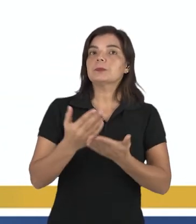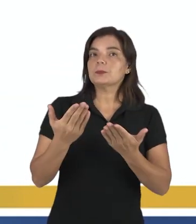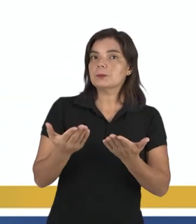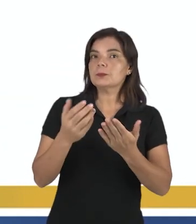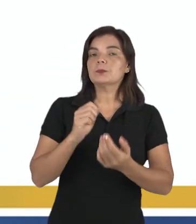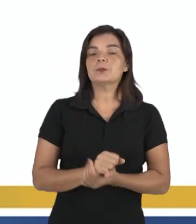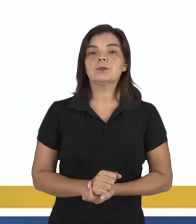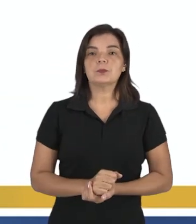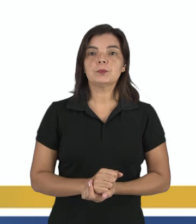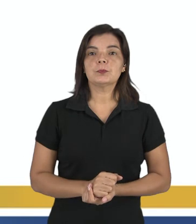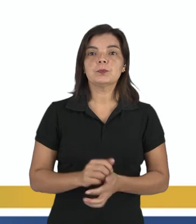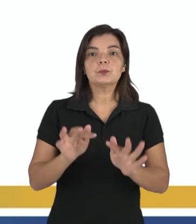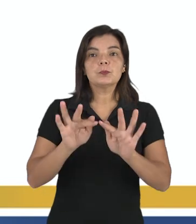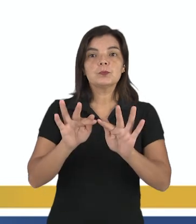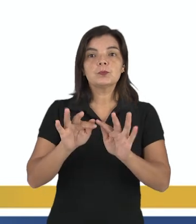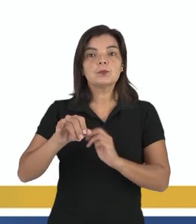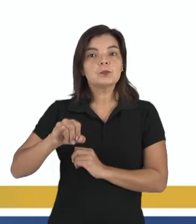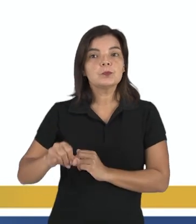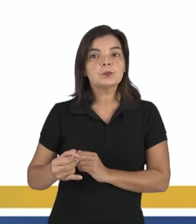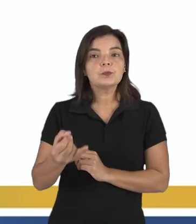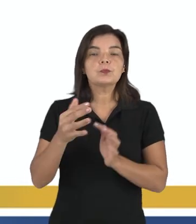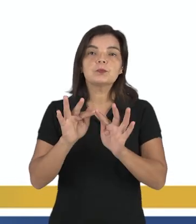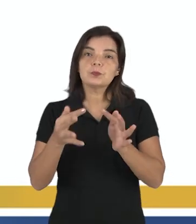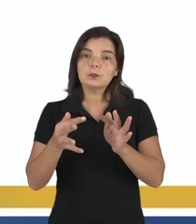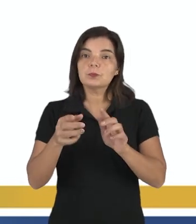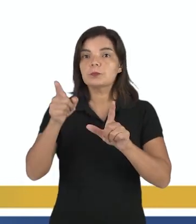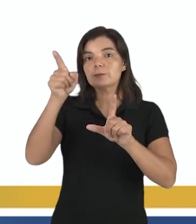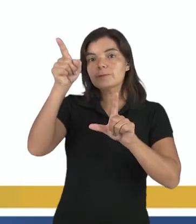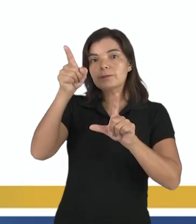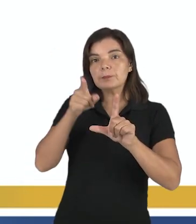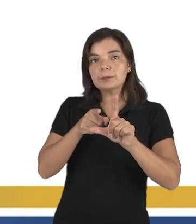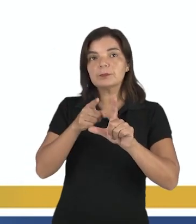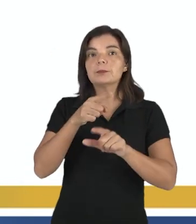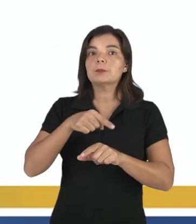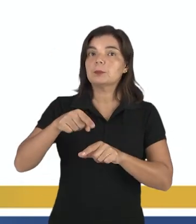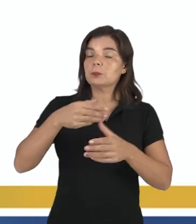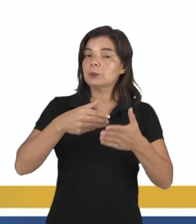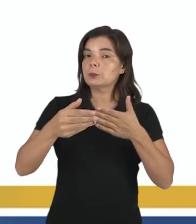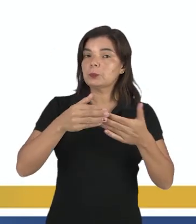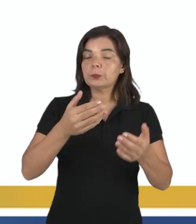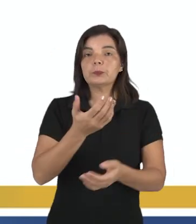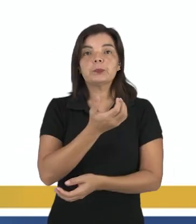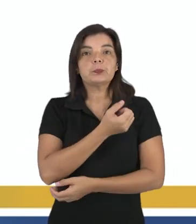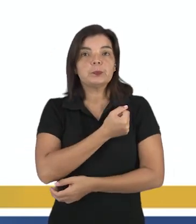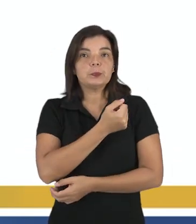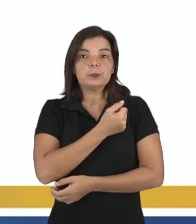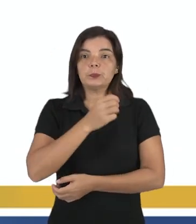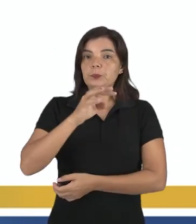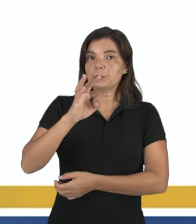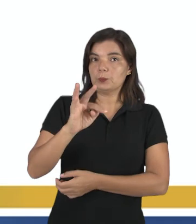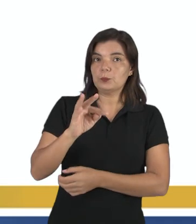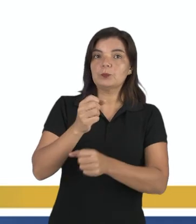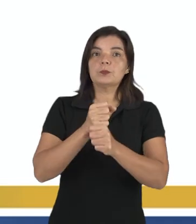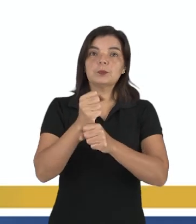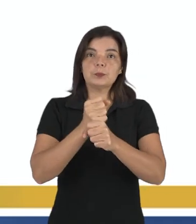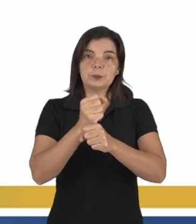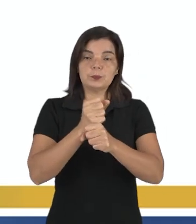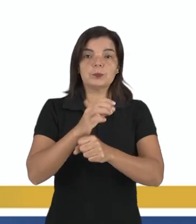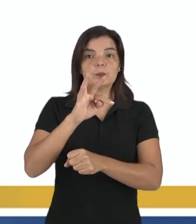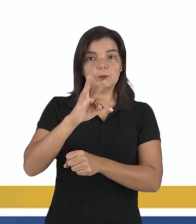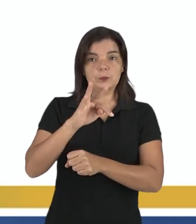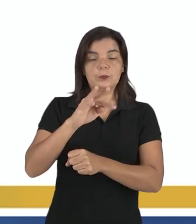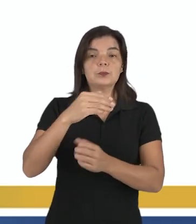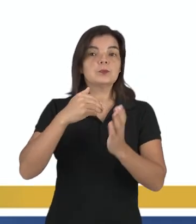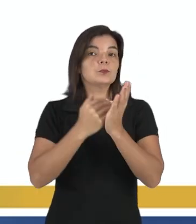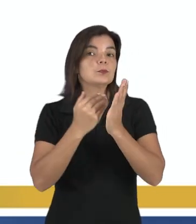Já o juros simples ele será uma reta, ou seja, para qualquer valor de t em anos, quando t for